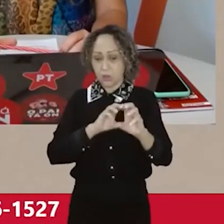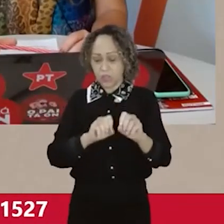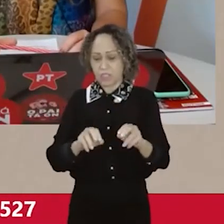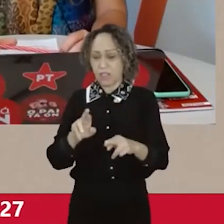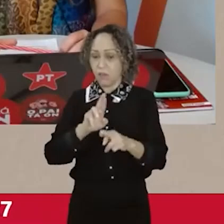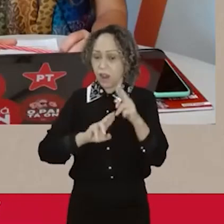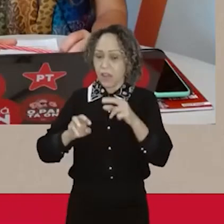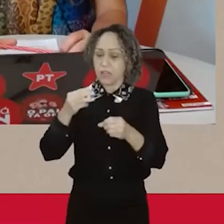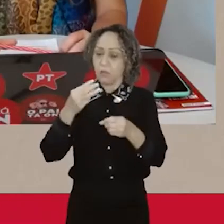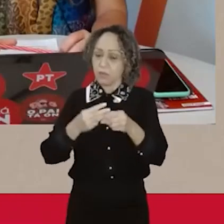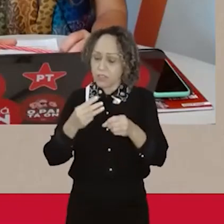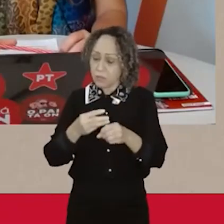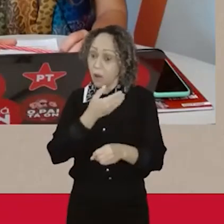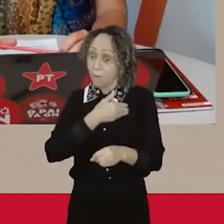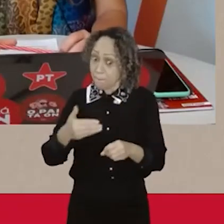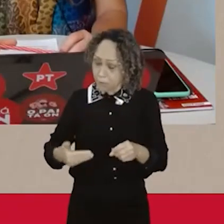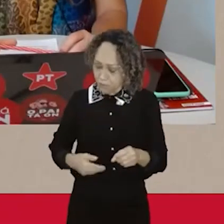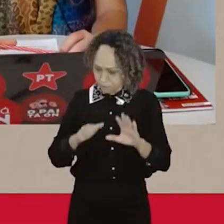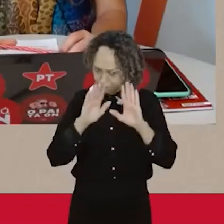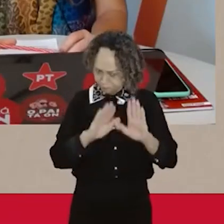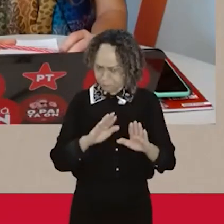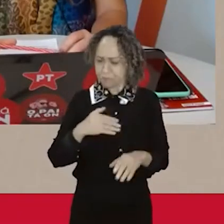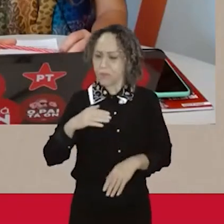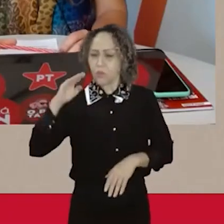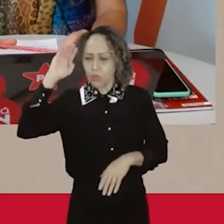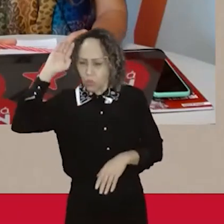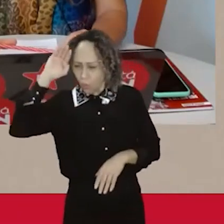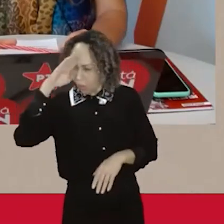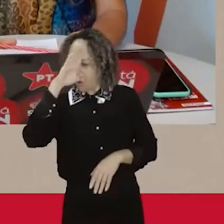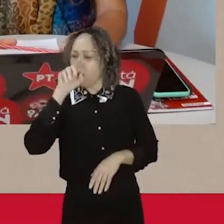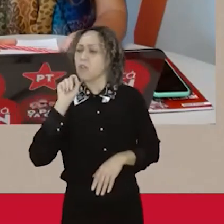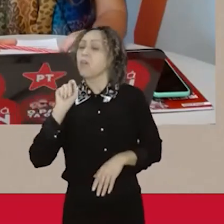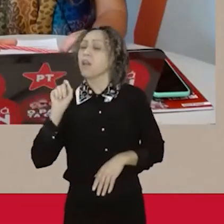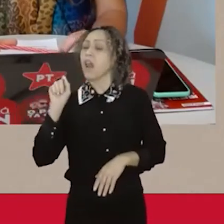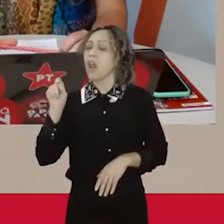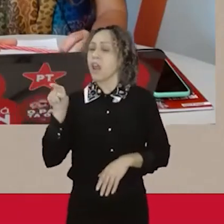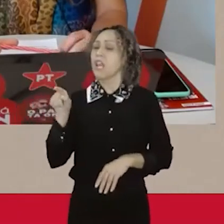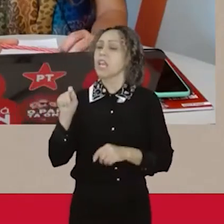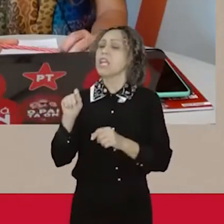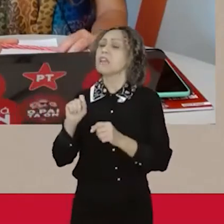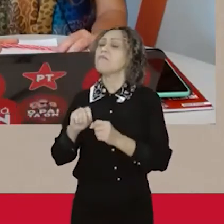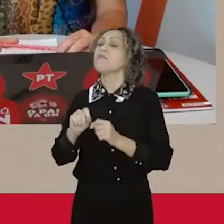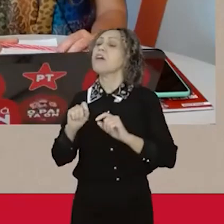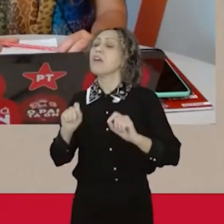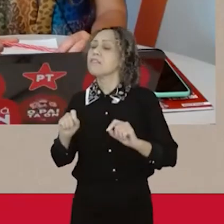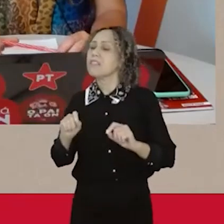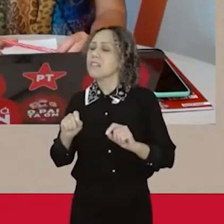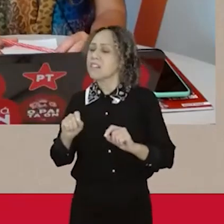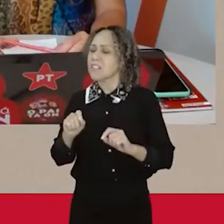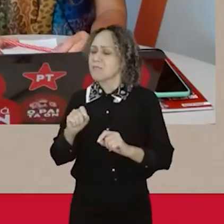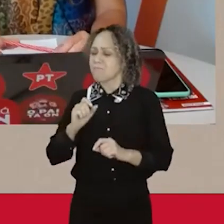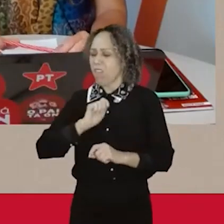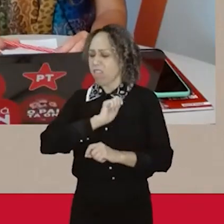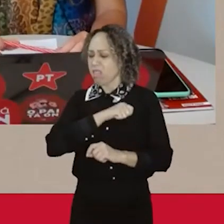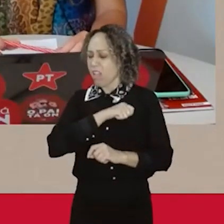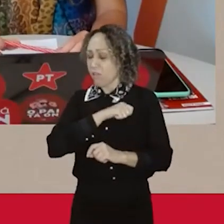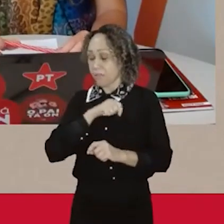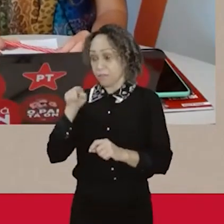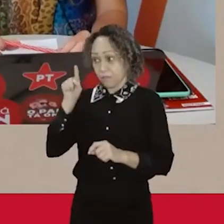Bolsonaro fez? Olha a crueldade da política desse governo. Ele acabou com o Brasil